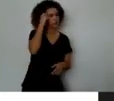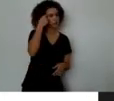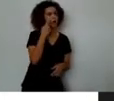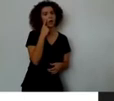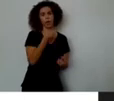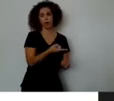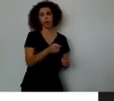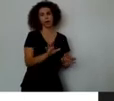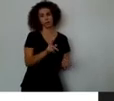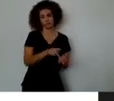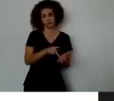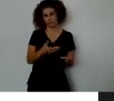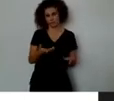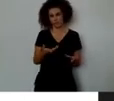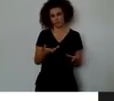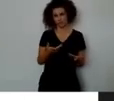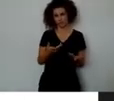muito além disso.